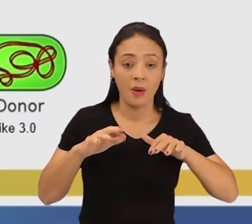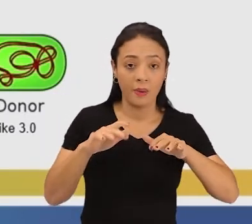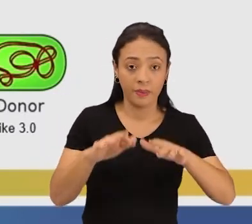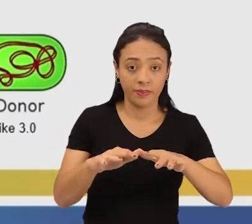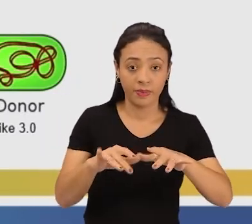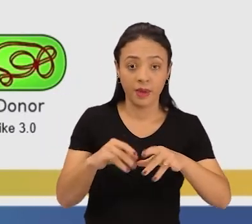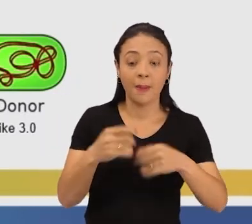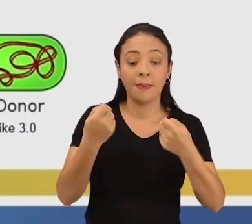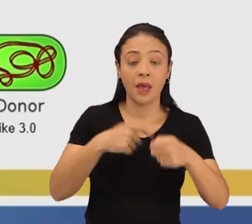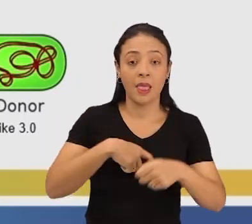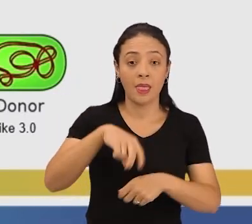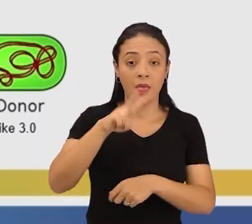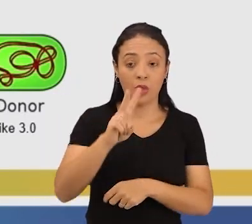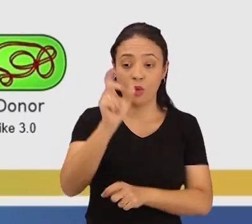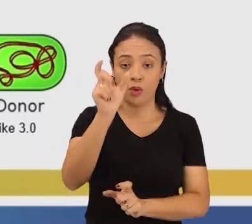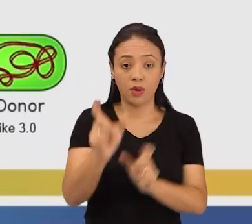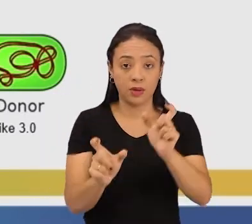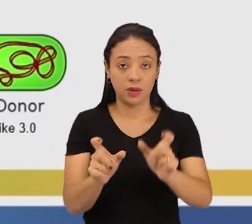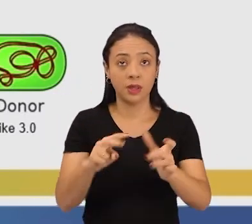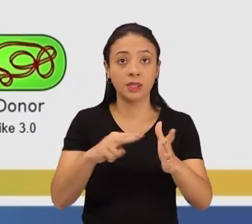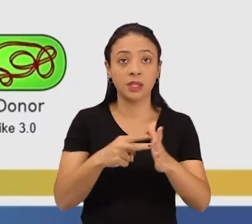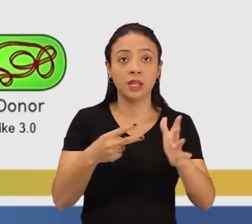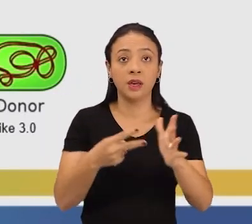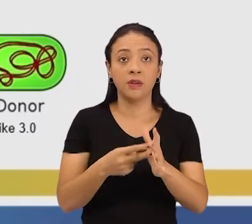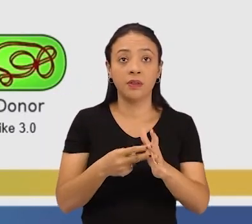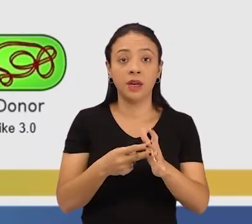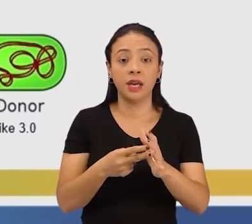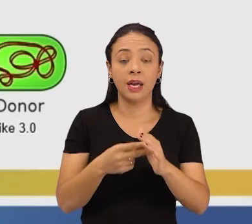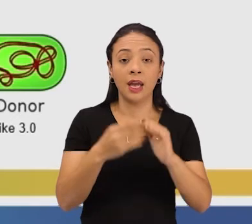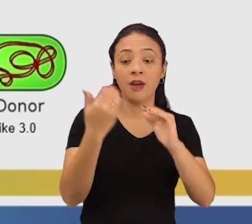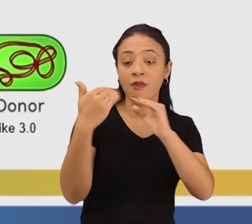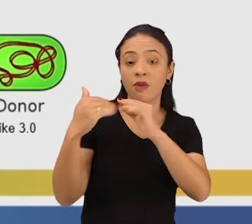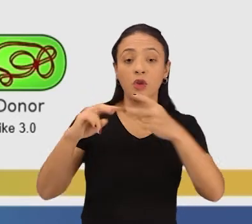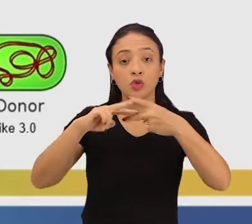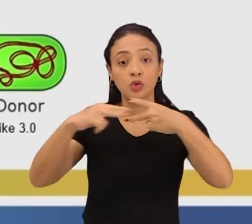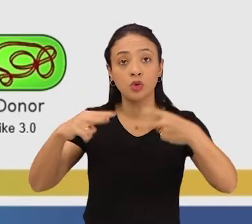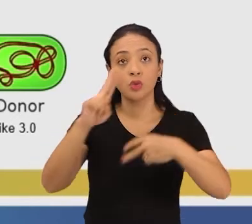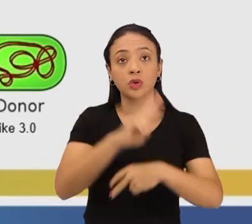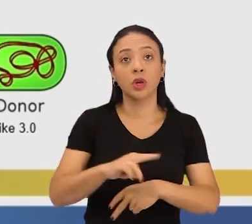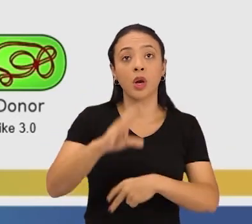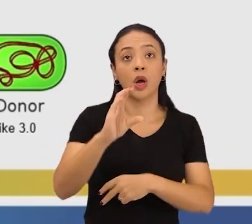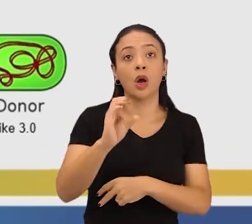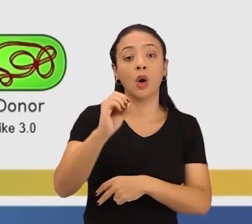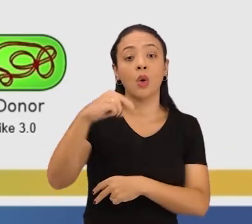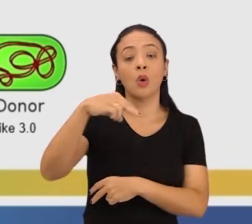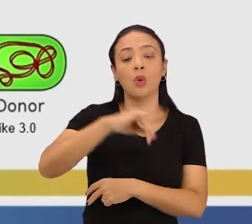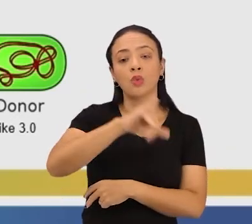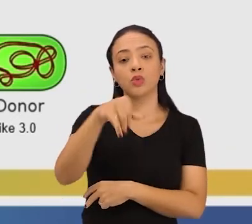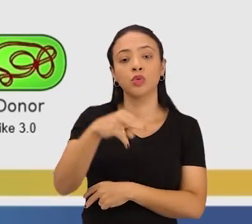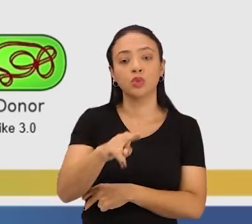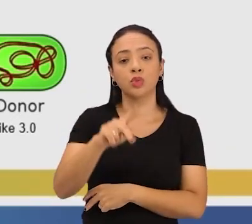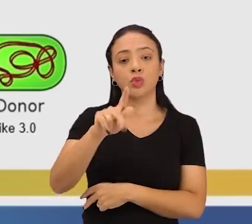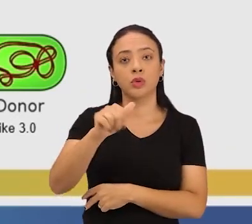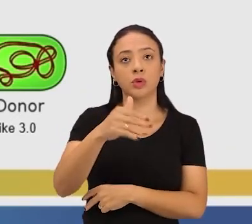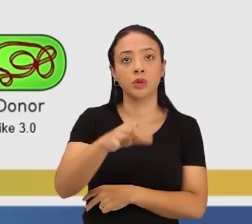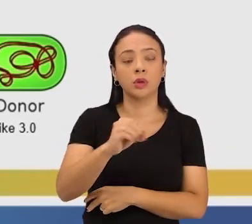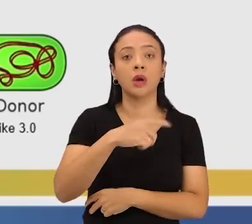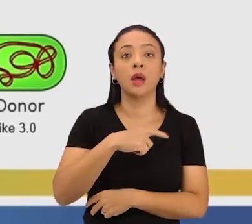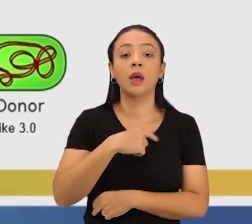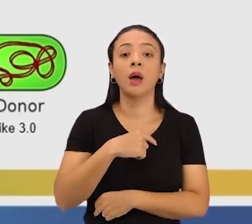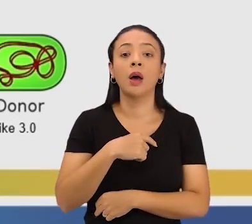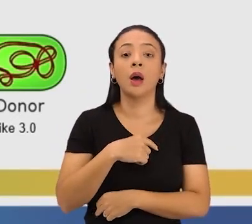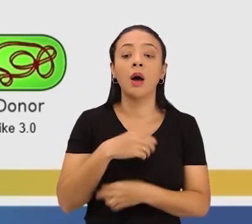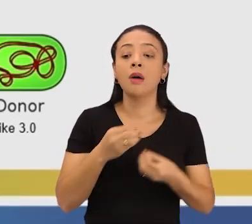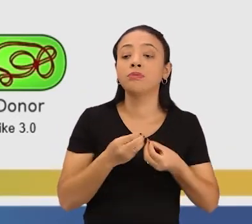de transferência genética por conjugação, o que acontece? Nós temos aí a transferência de